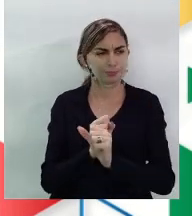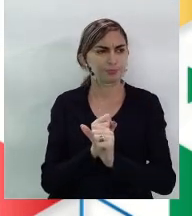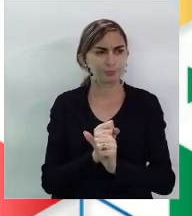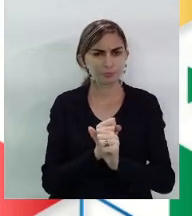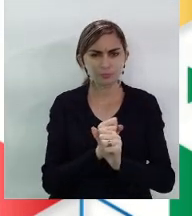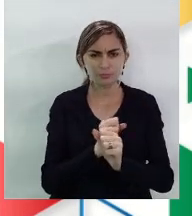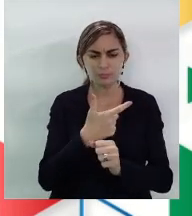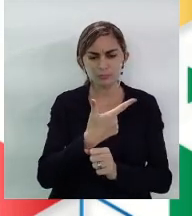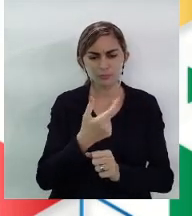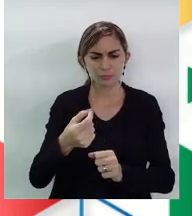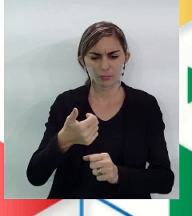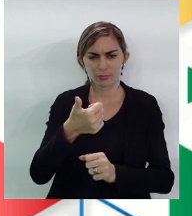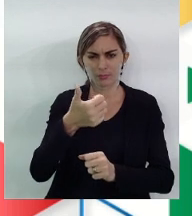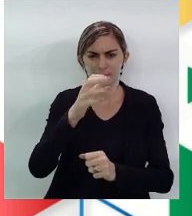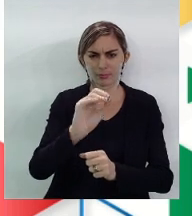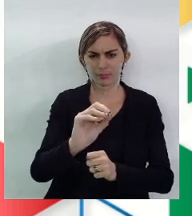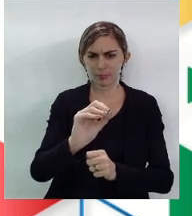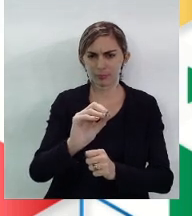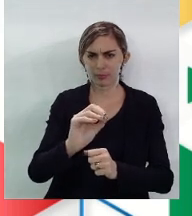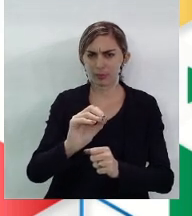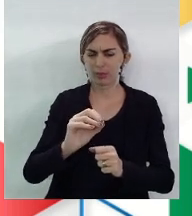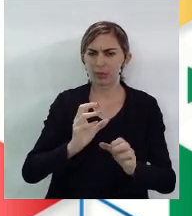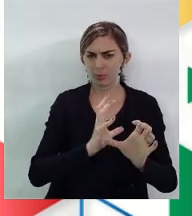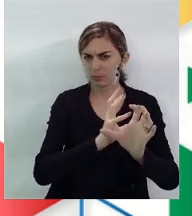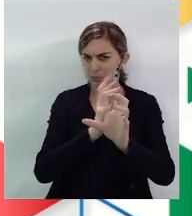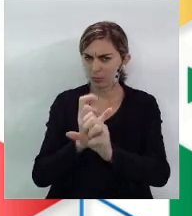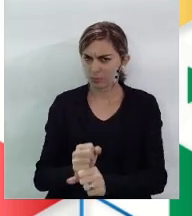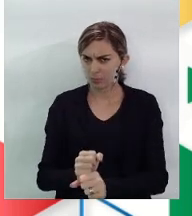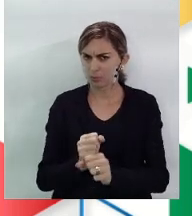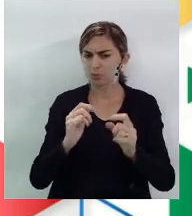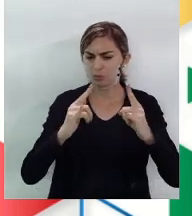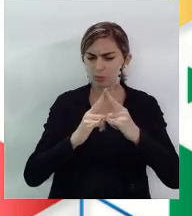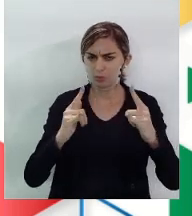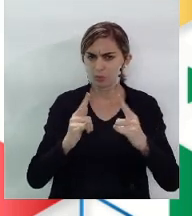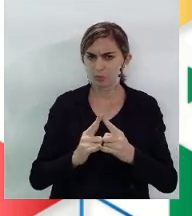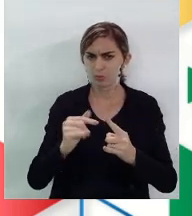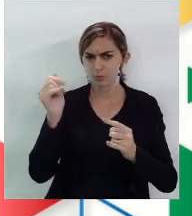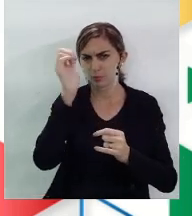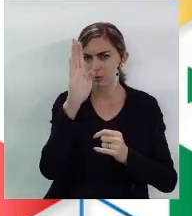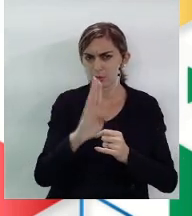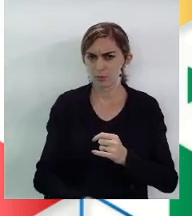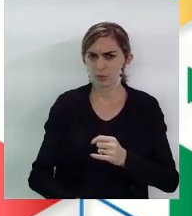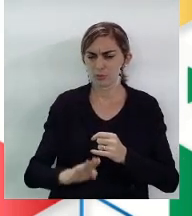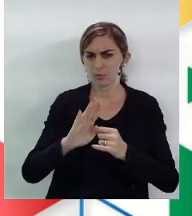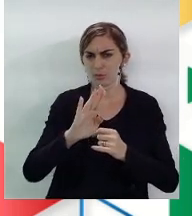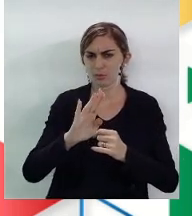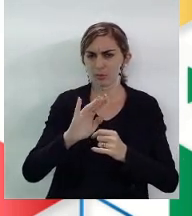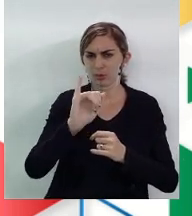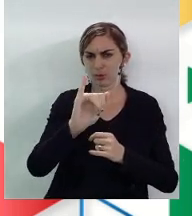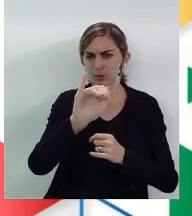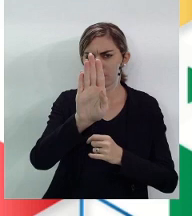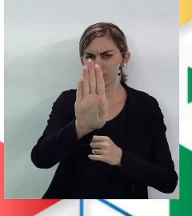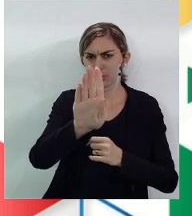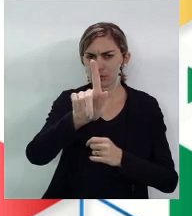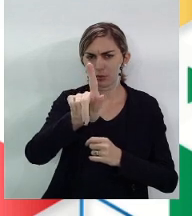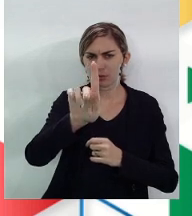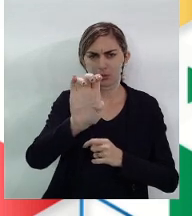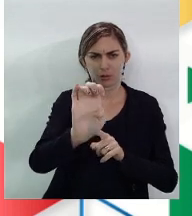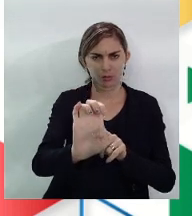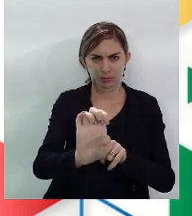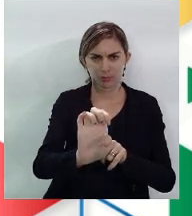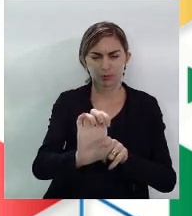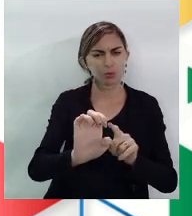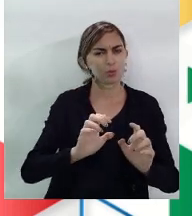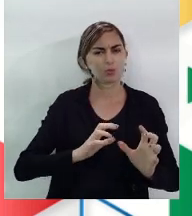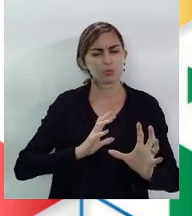Censo 2010. Segundo dados do Instituto Brasileiro de Geografia e Estatística, o